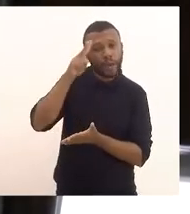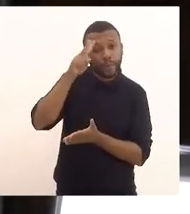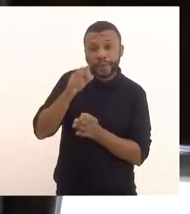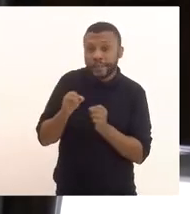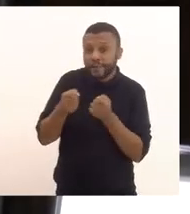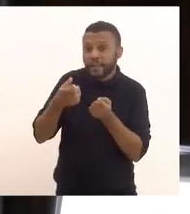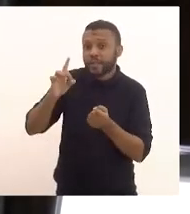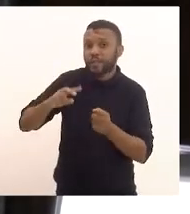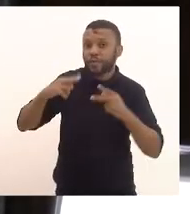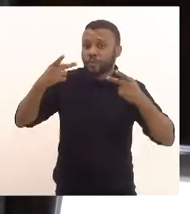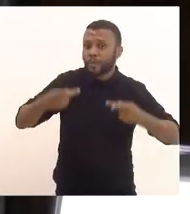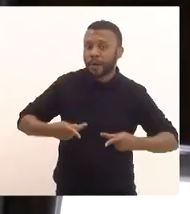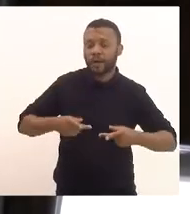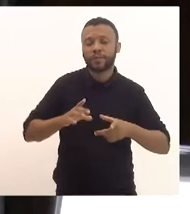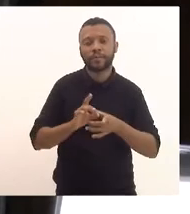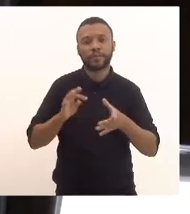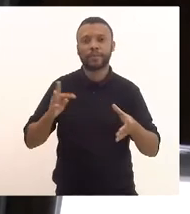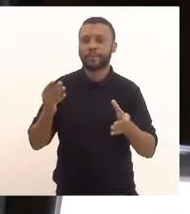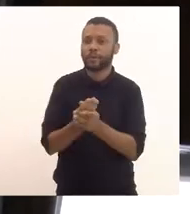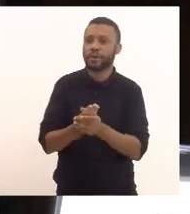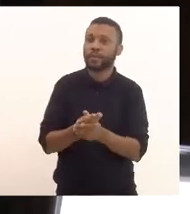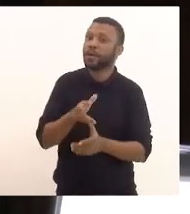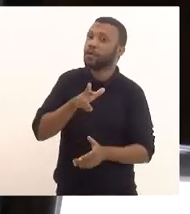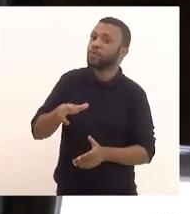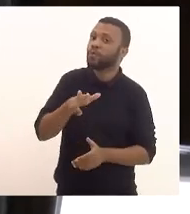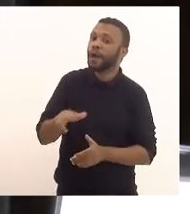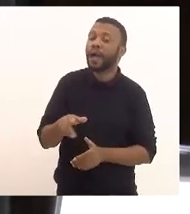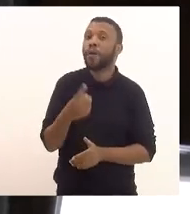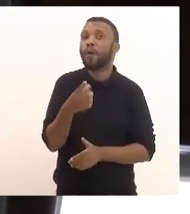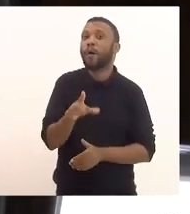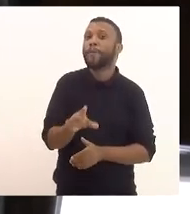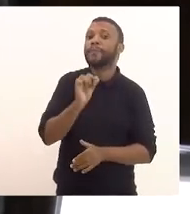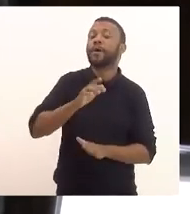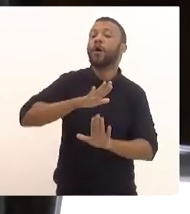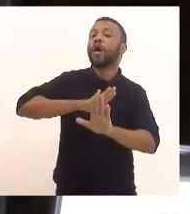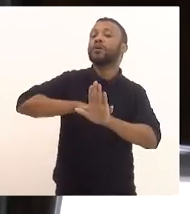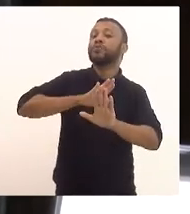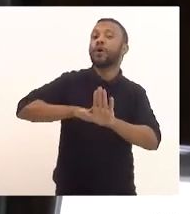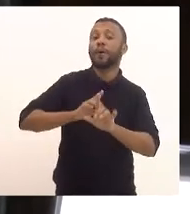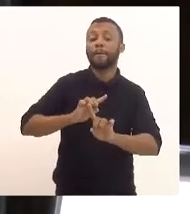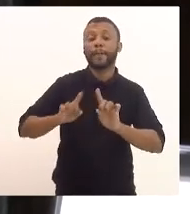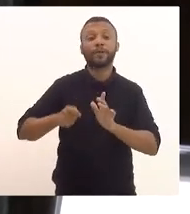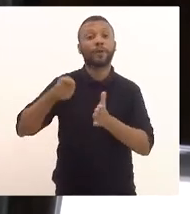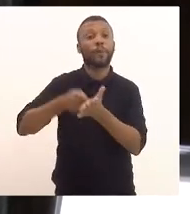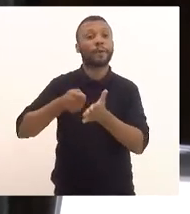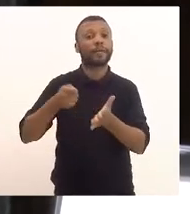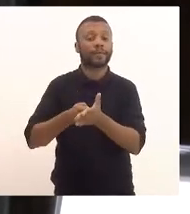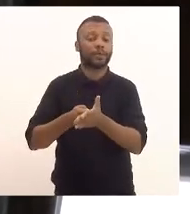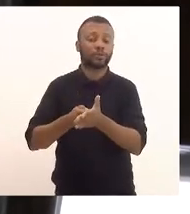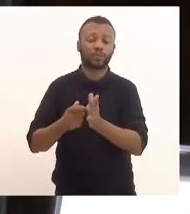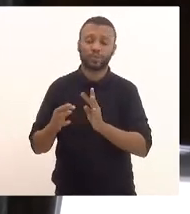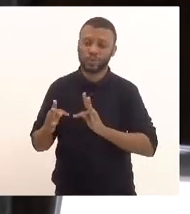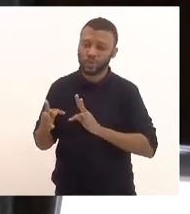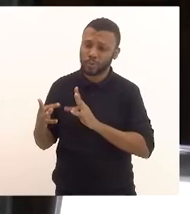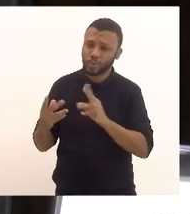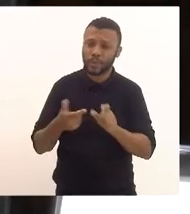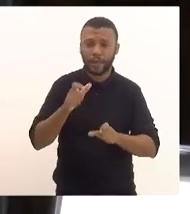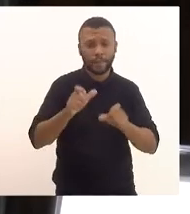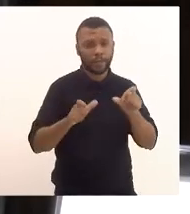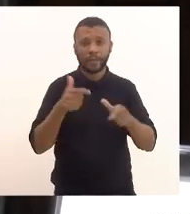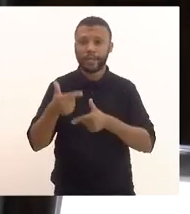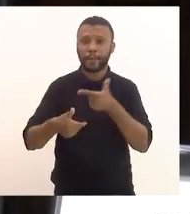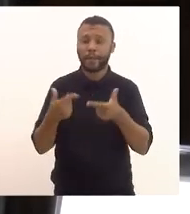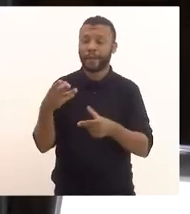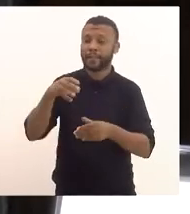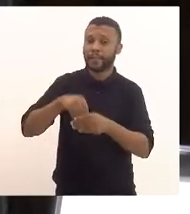direitos humanos e defender a democracia não é uma opção ideológica mas um dever de todos aqueles aquelas que atuam